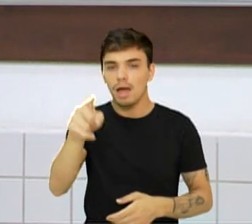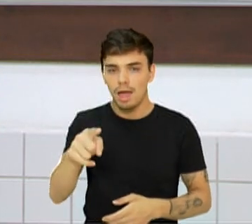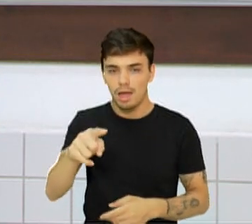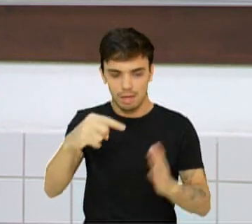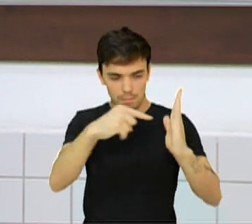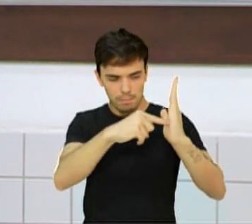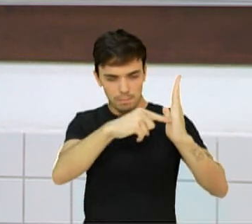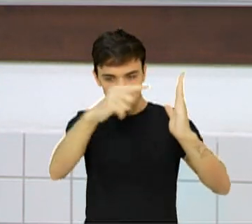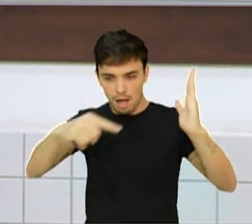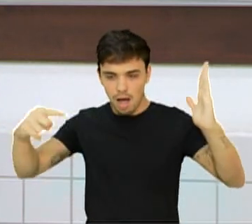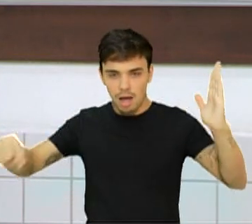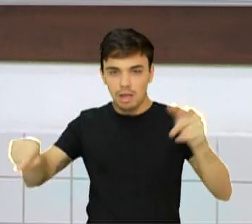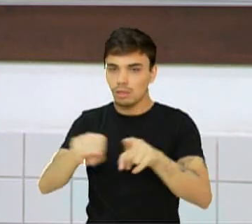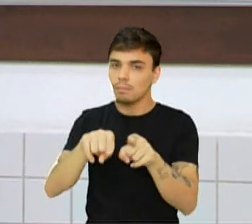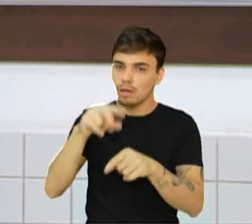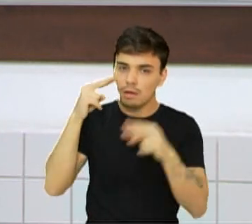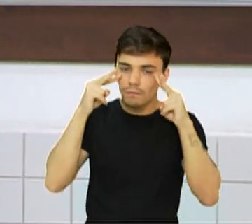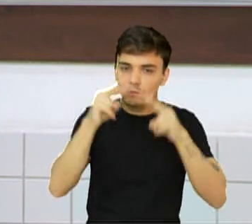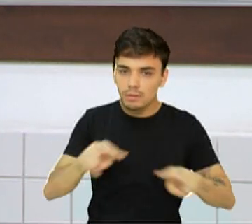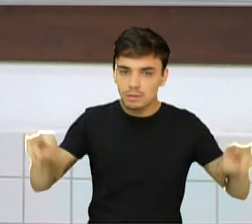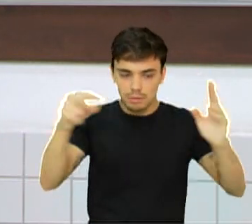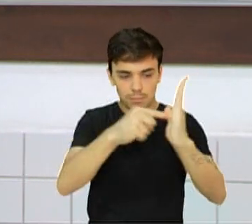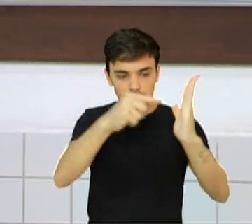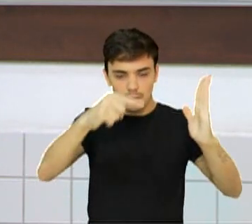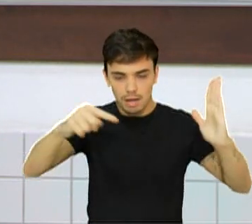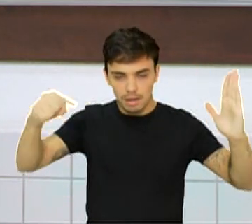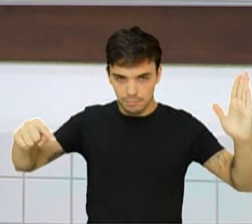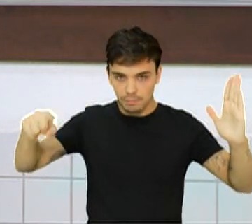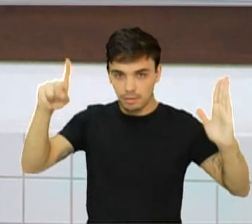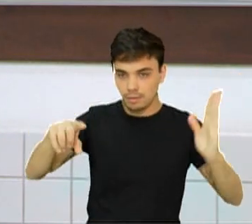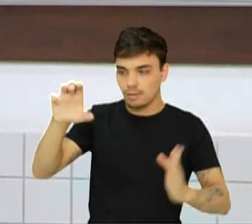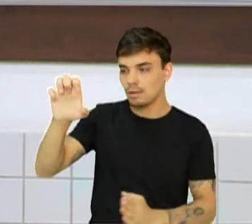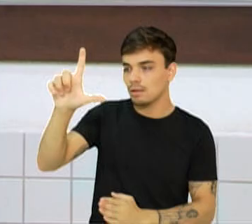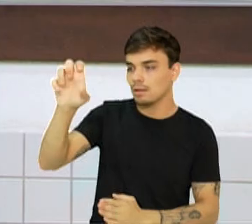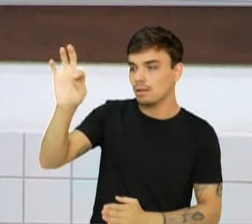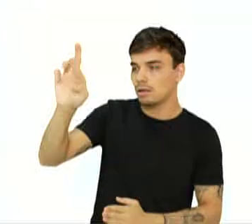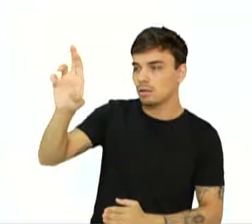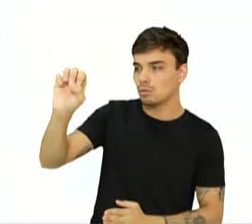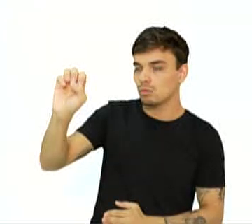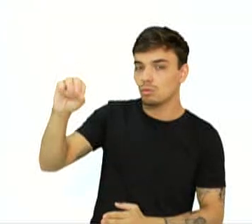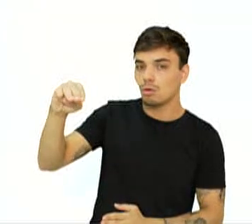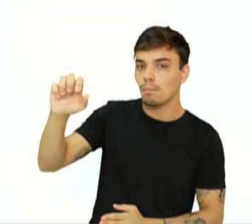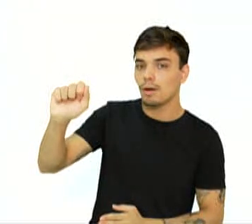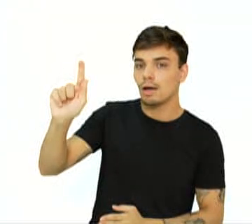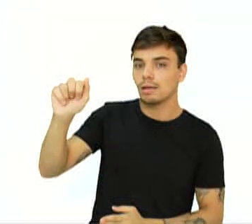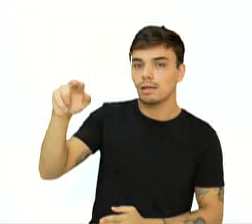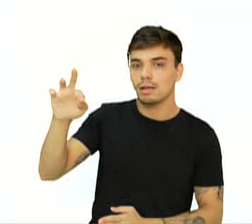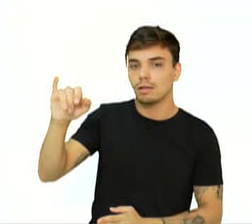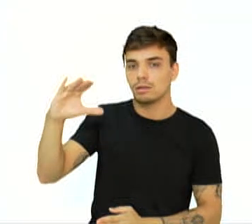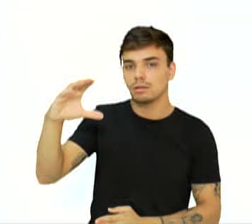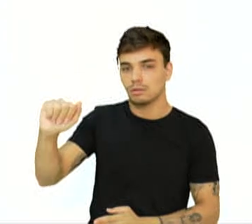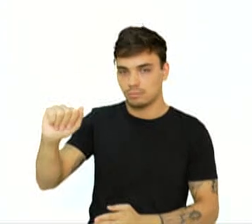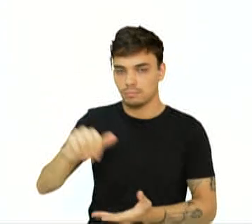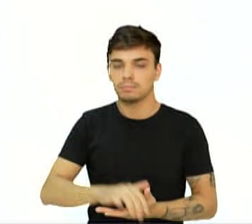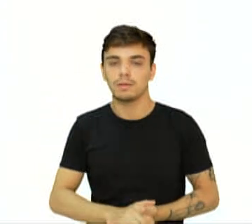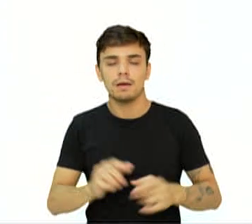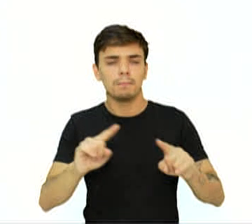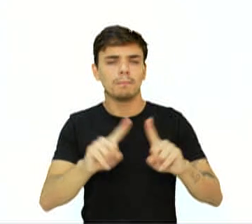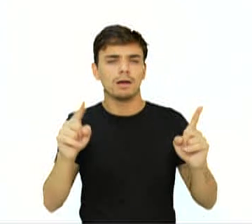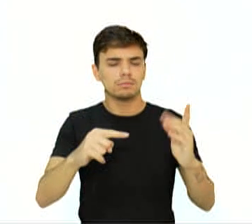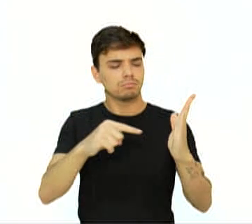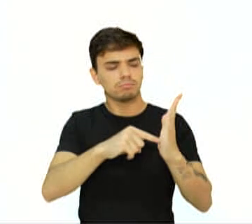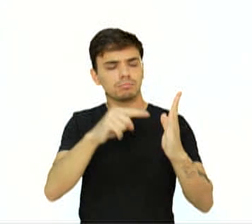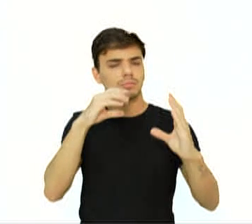a visão também é uma onda, mas uma onda eletromagnética. As comunicações normalmente acontecem